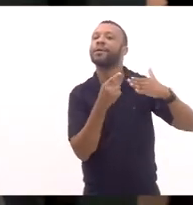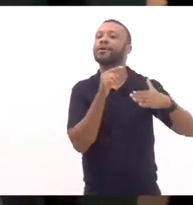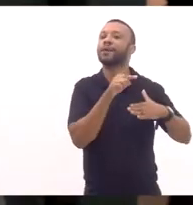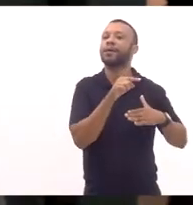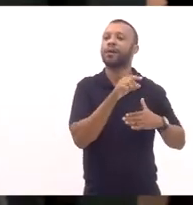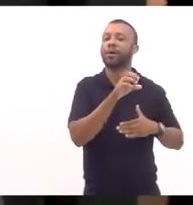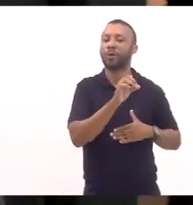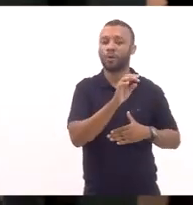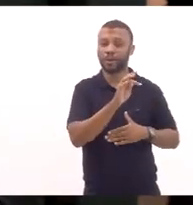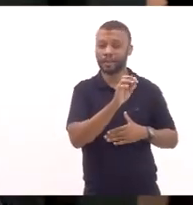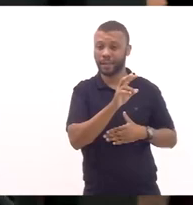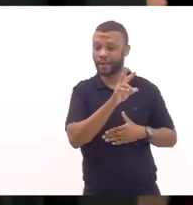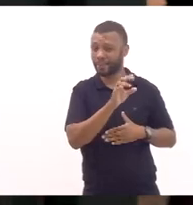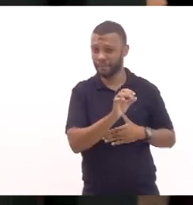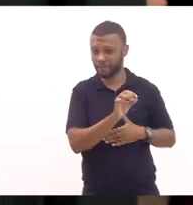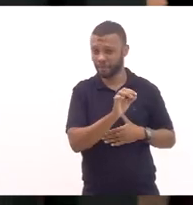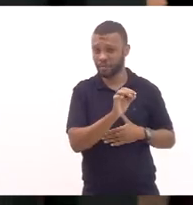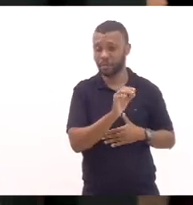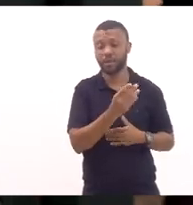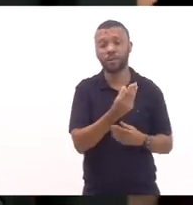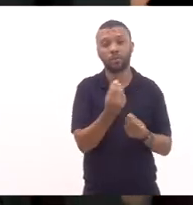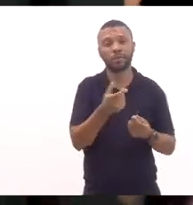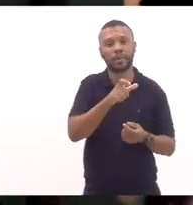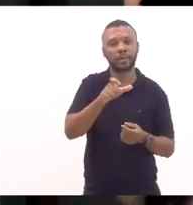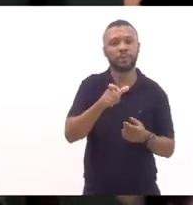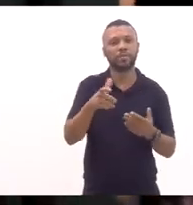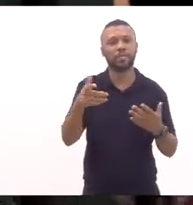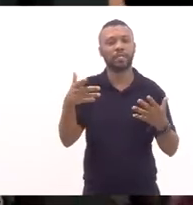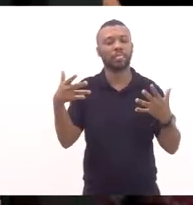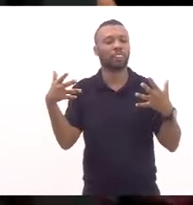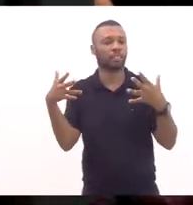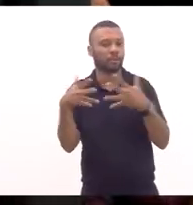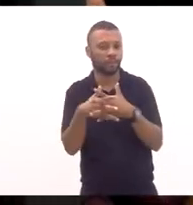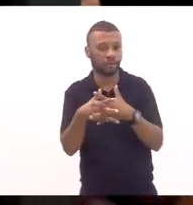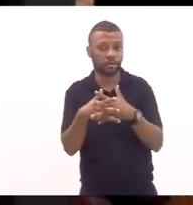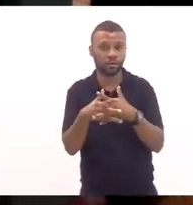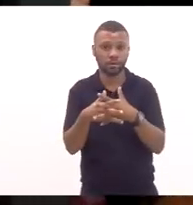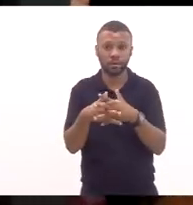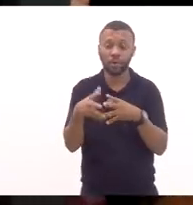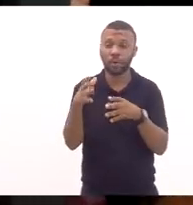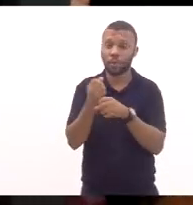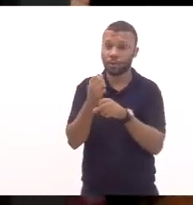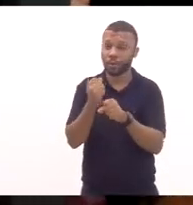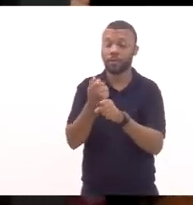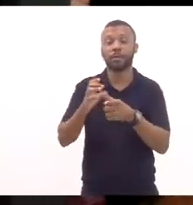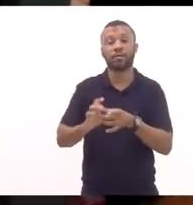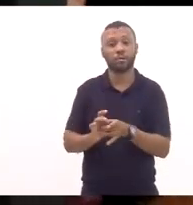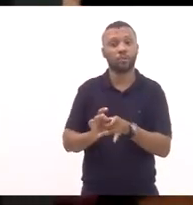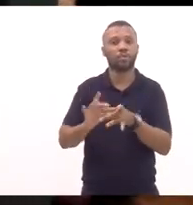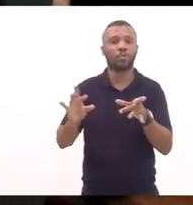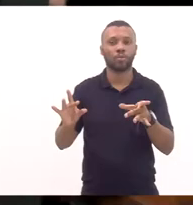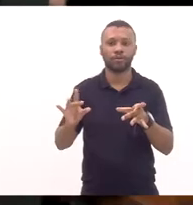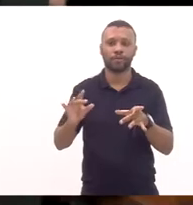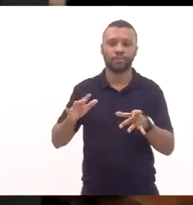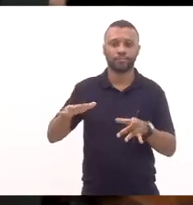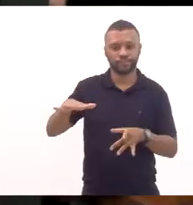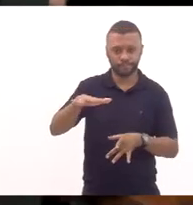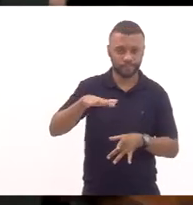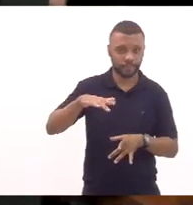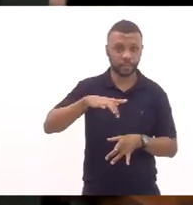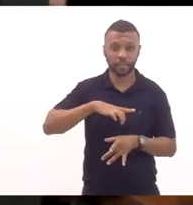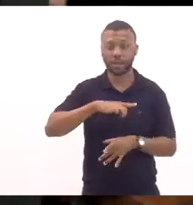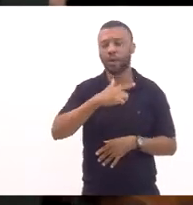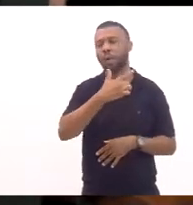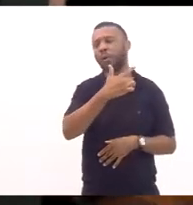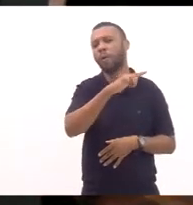E muita gente confunde. Então, os contabilistas são profissionais liberais, como tem outros de categoria